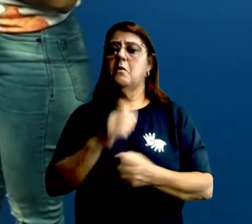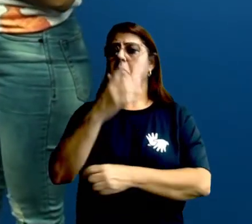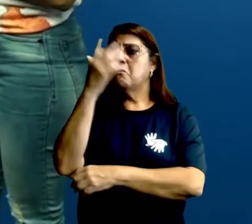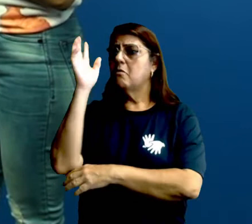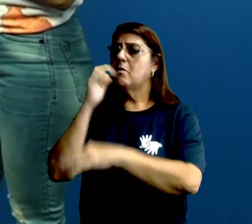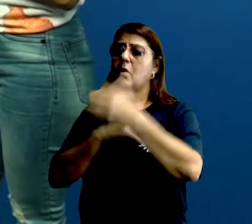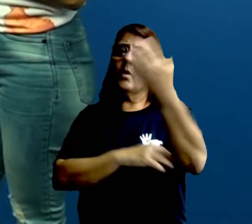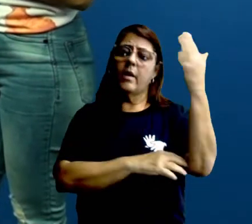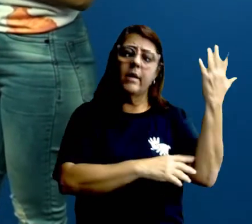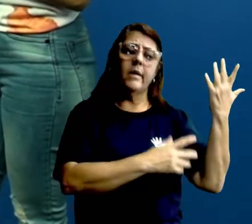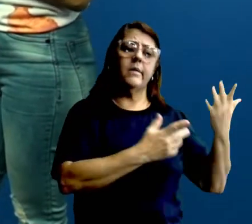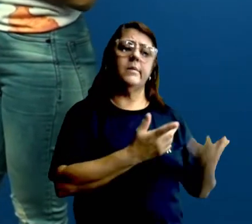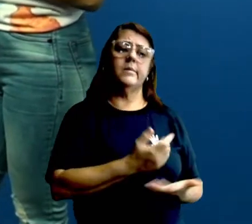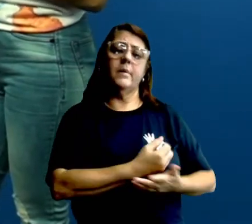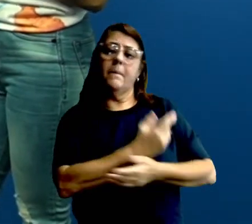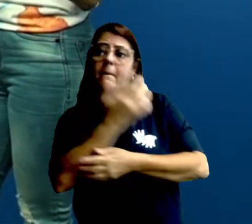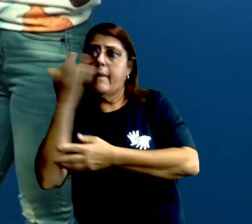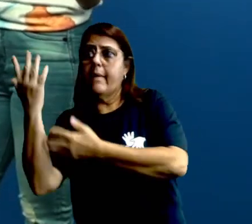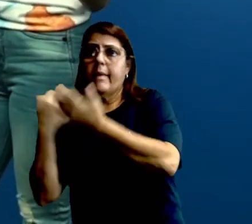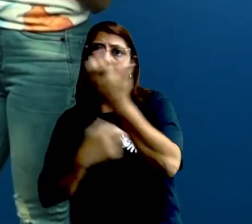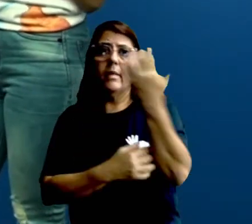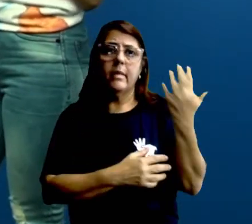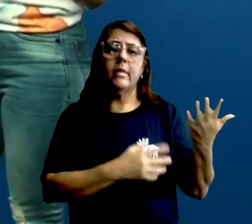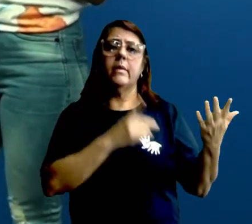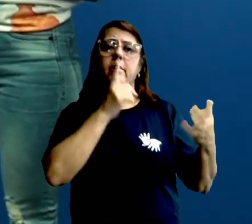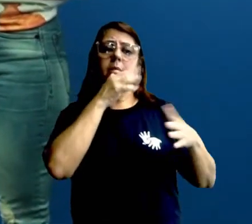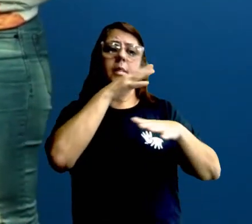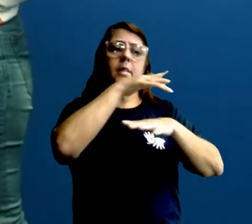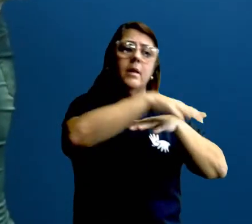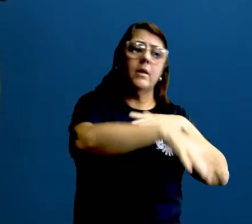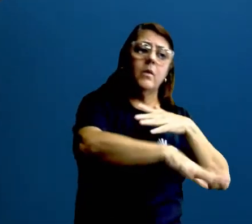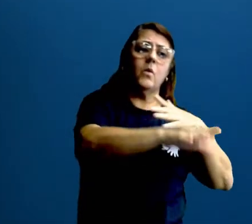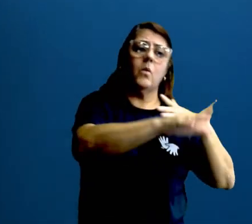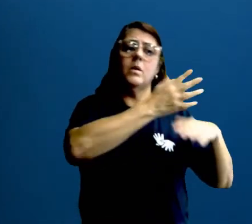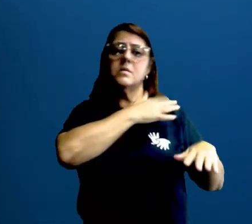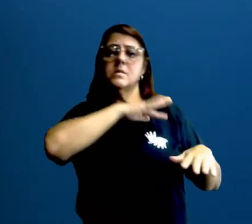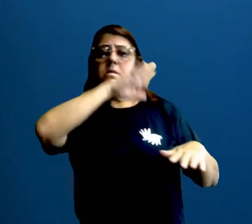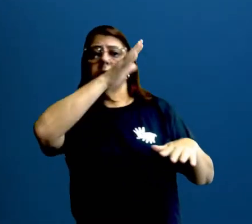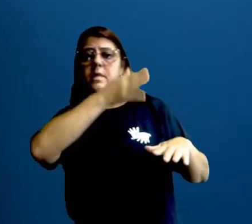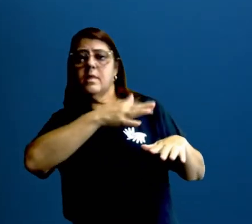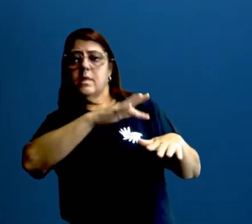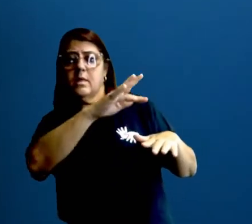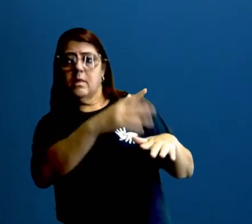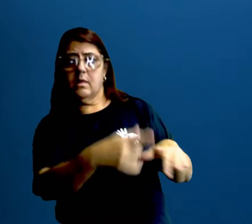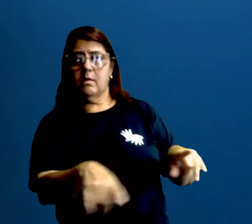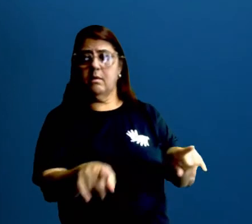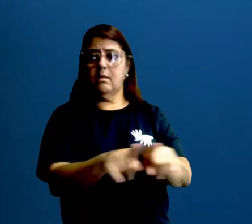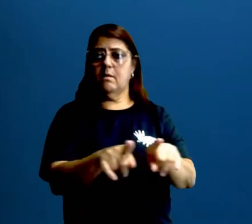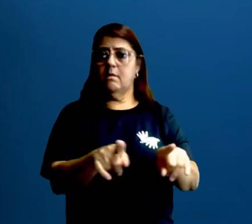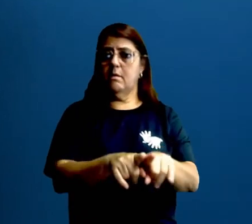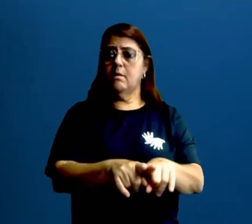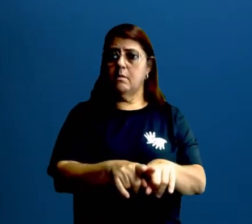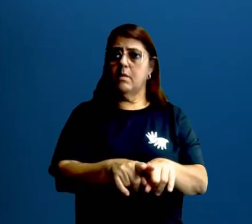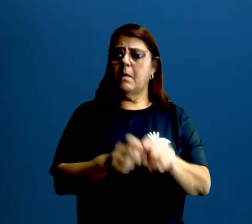Algumas florestas, matas, lagoas, mangues, dunas e serras, elas podem ser